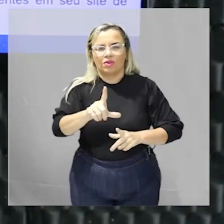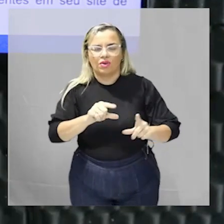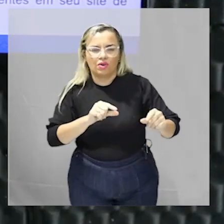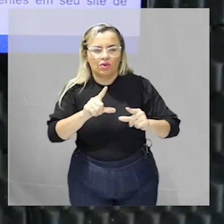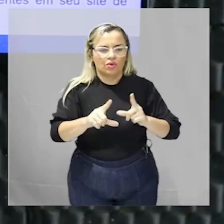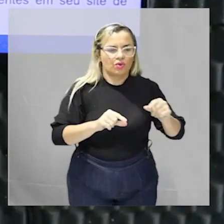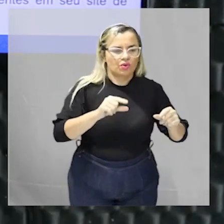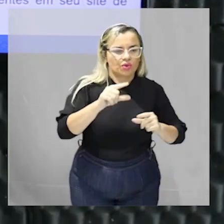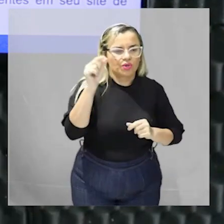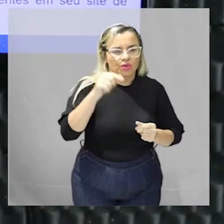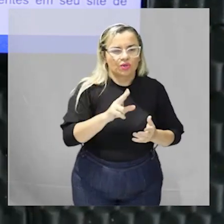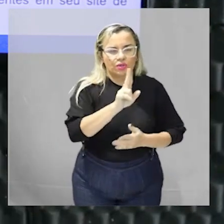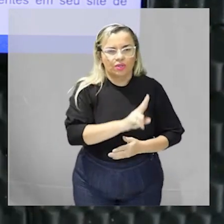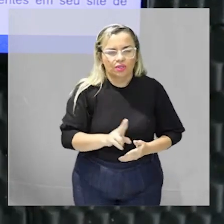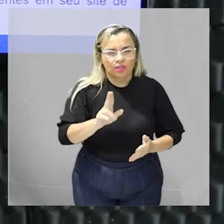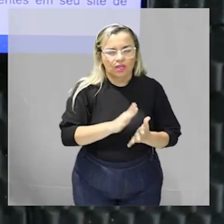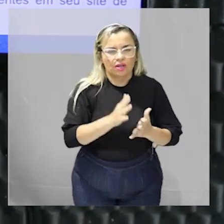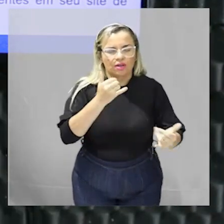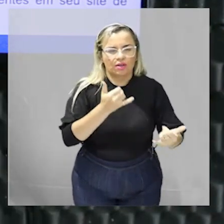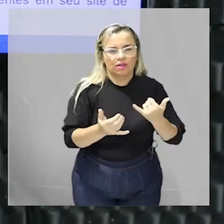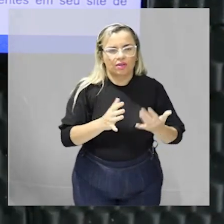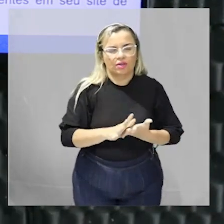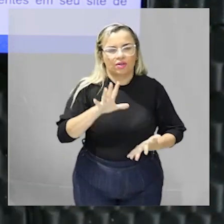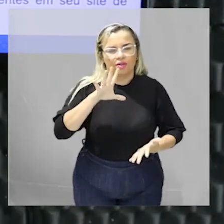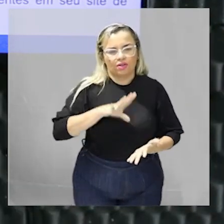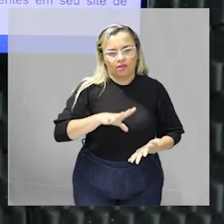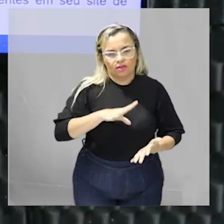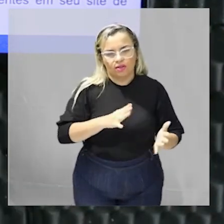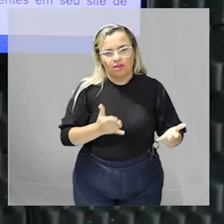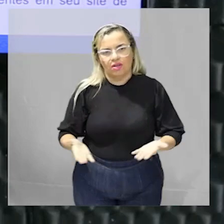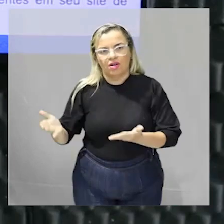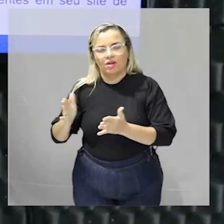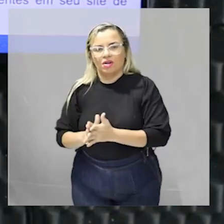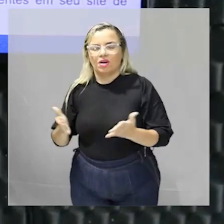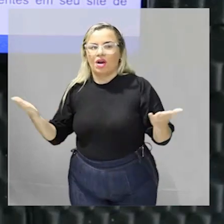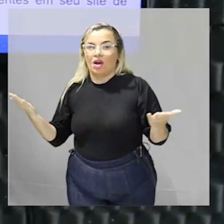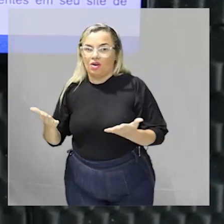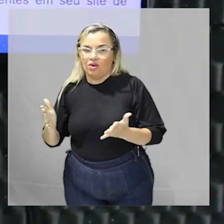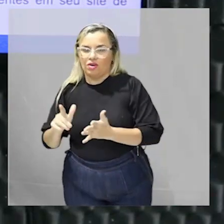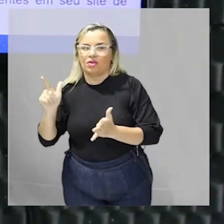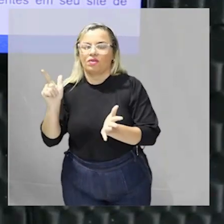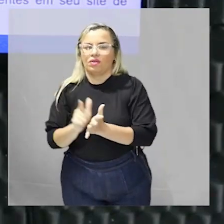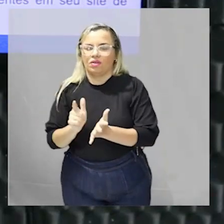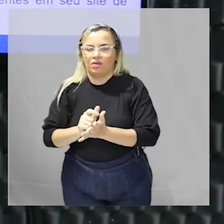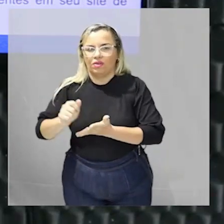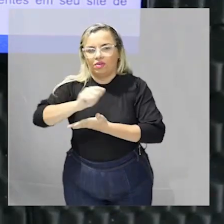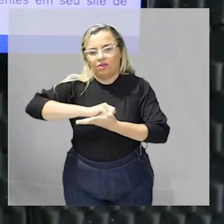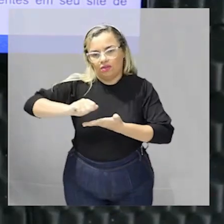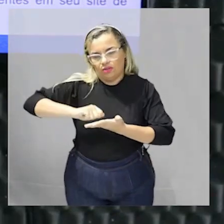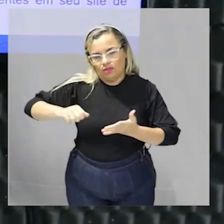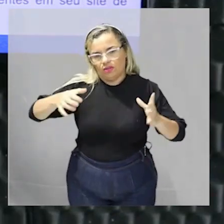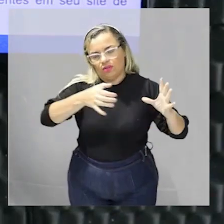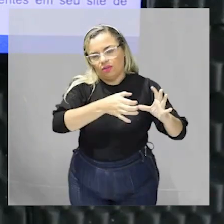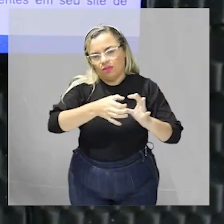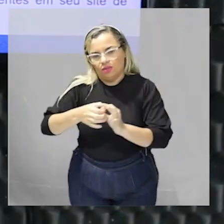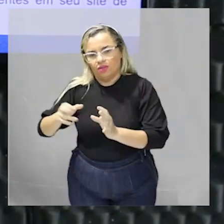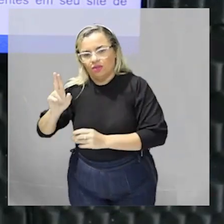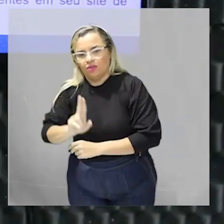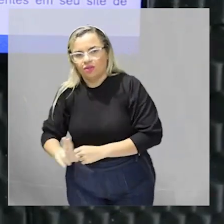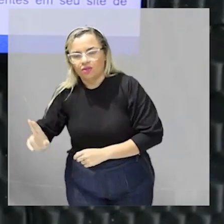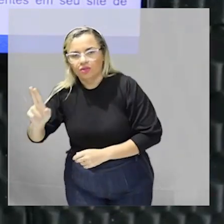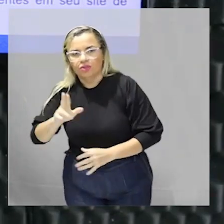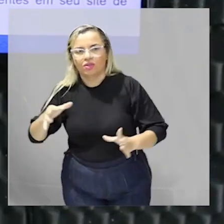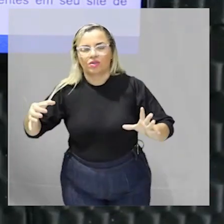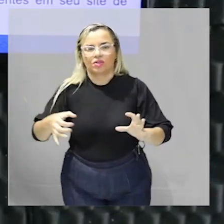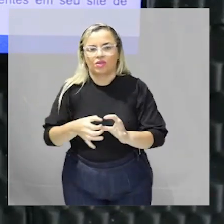fui falando. No entanto, quando você vai fazer no papel, que você vai escrever contextualizando, você usa